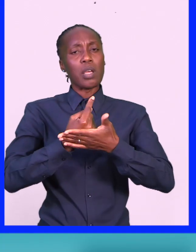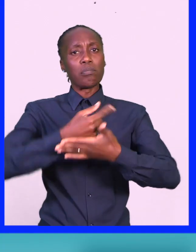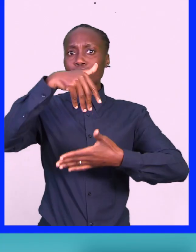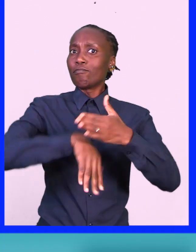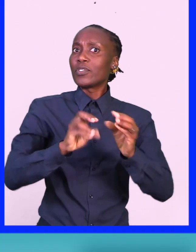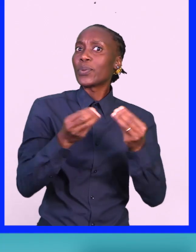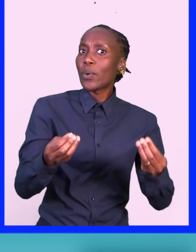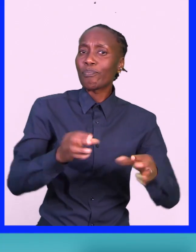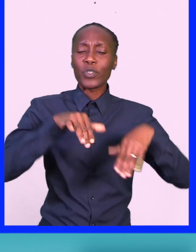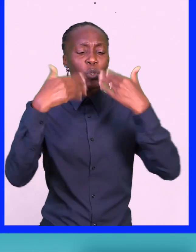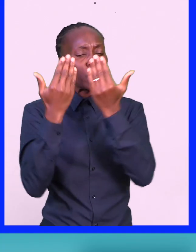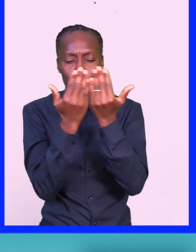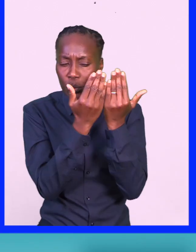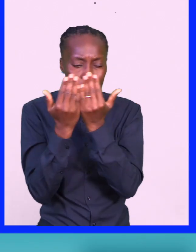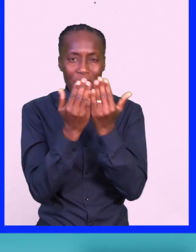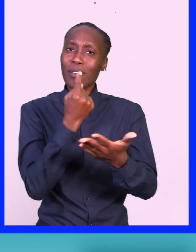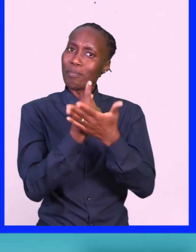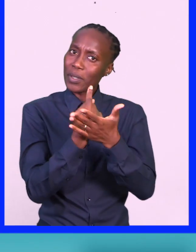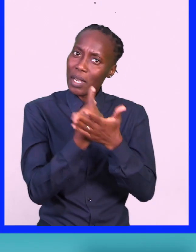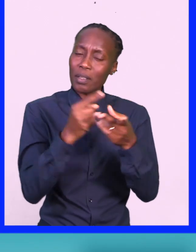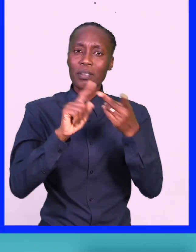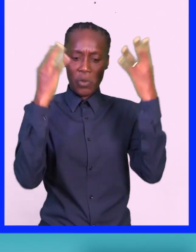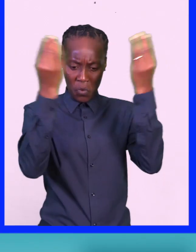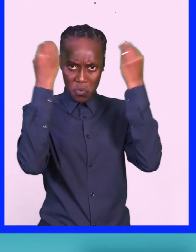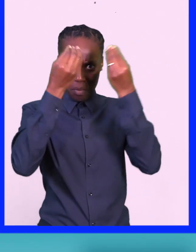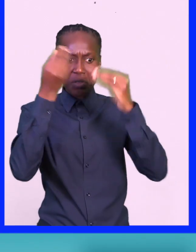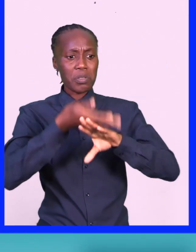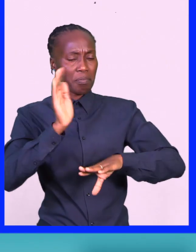a vida ou terem um conhecimento da vida. Isso como?